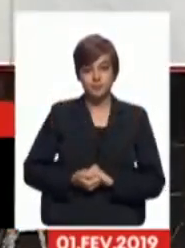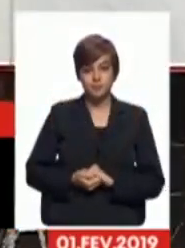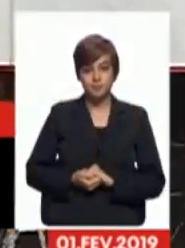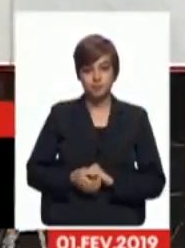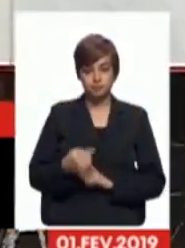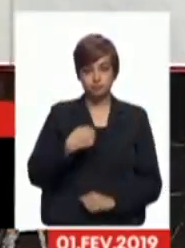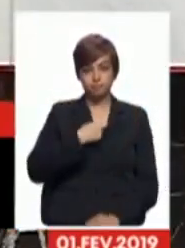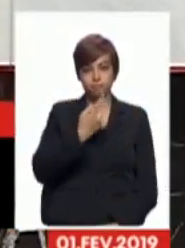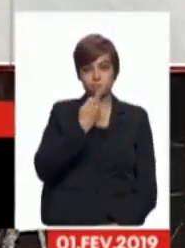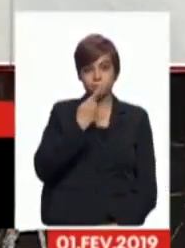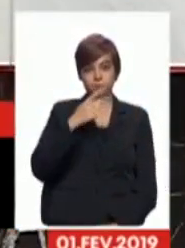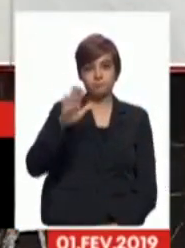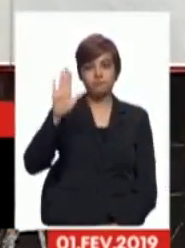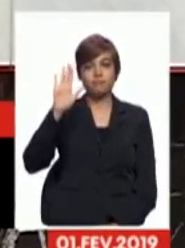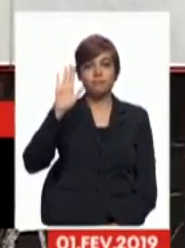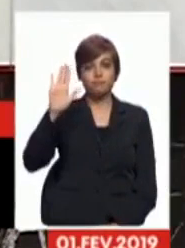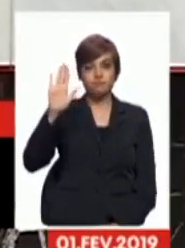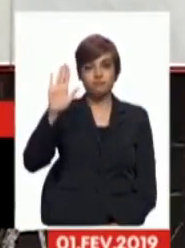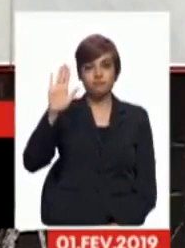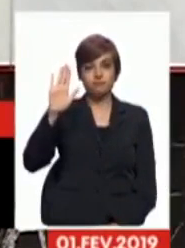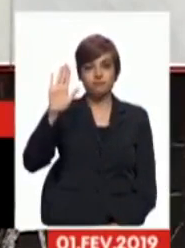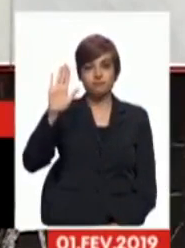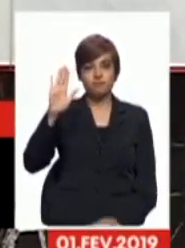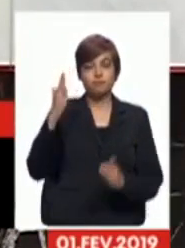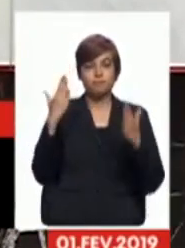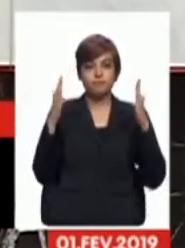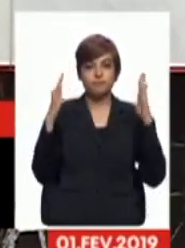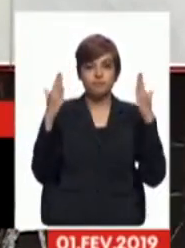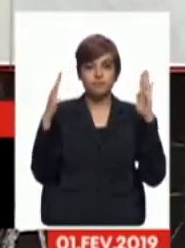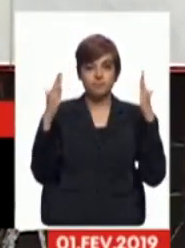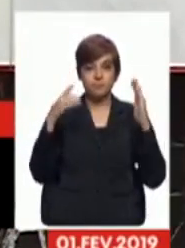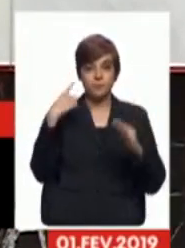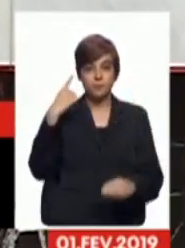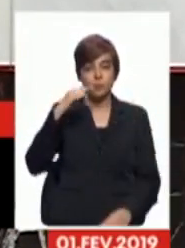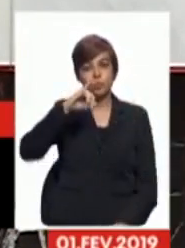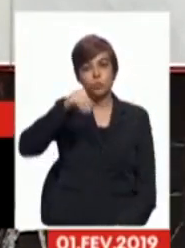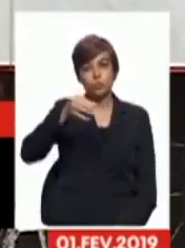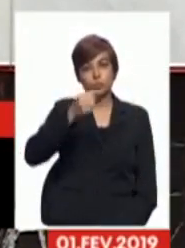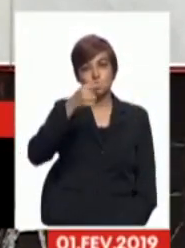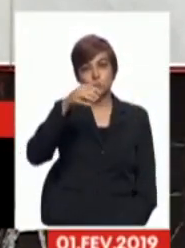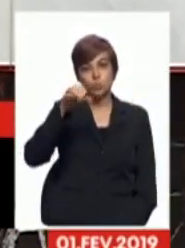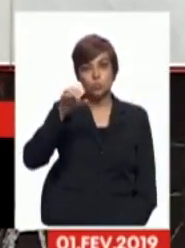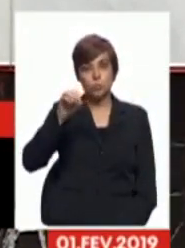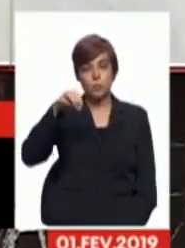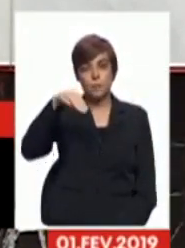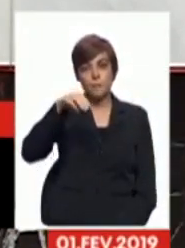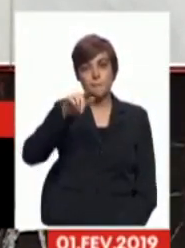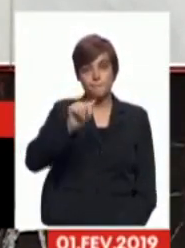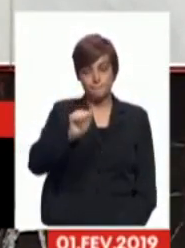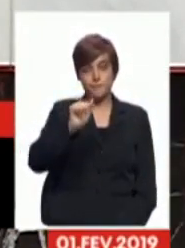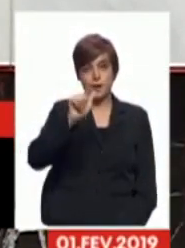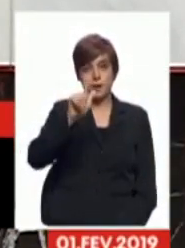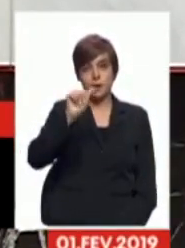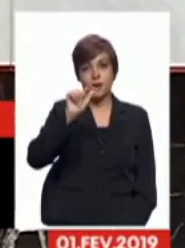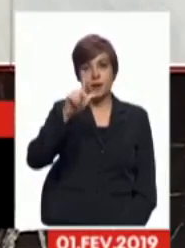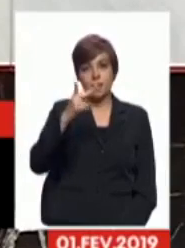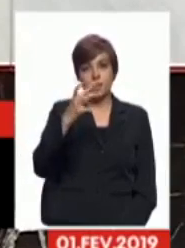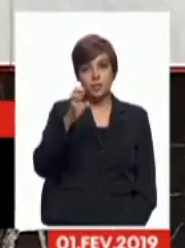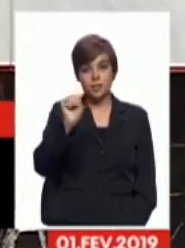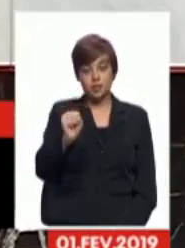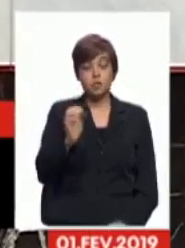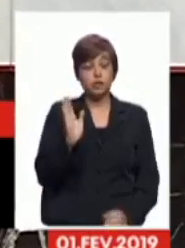Assim o prometo. Este é o deputado João Magalhães, do MDB. Este é o segundo mandato do deputado, que